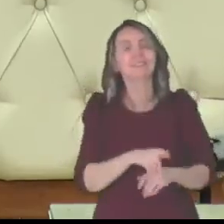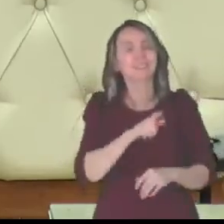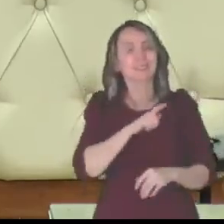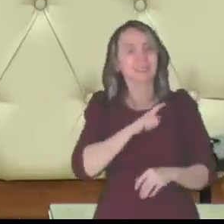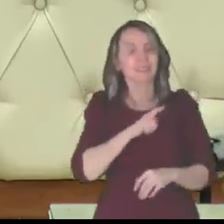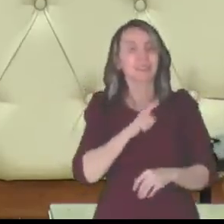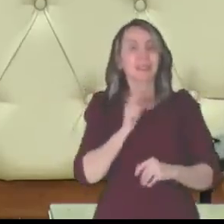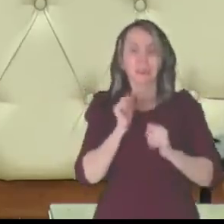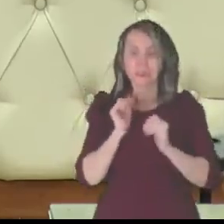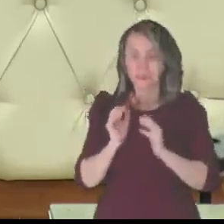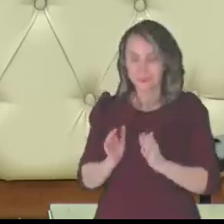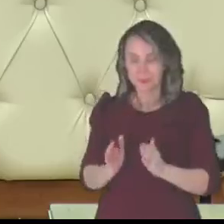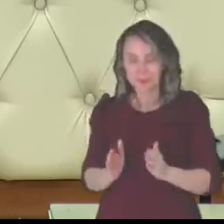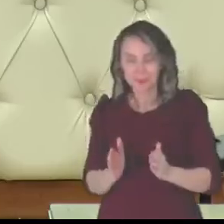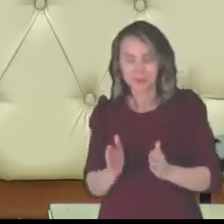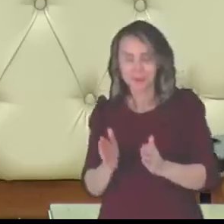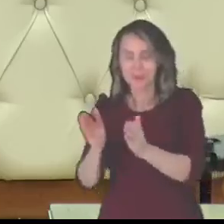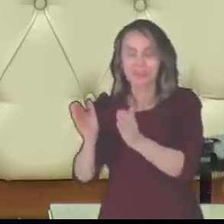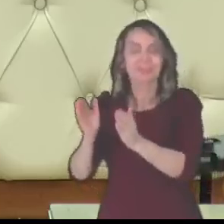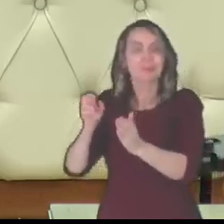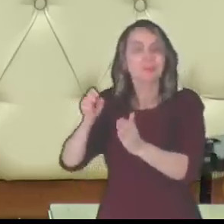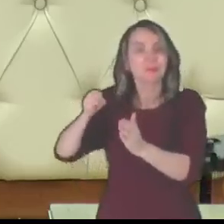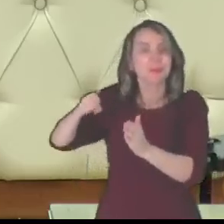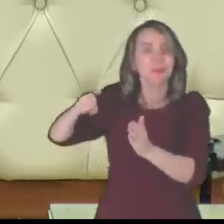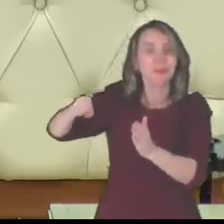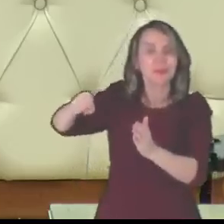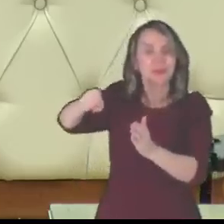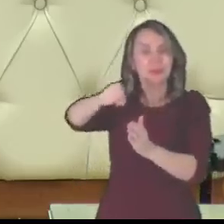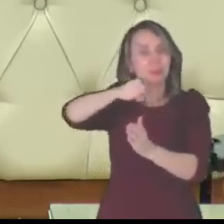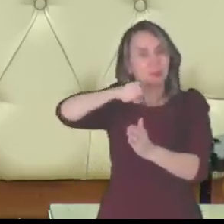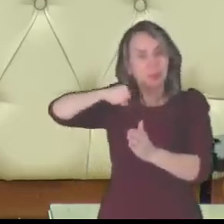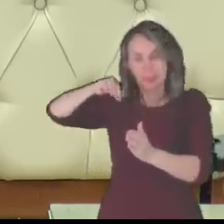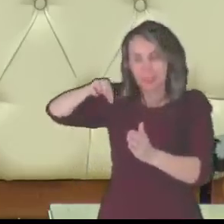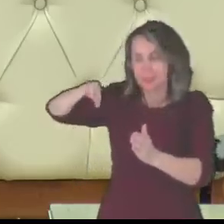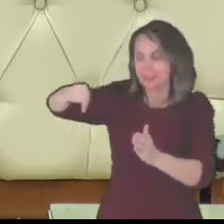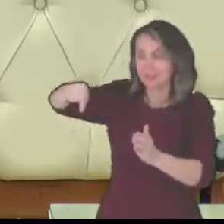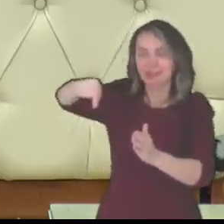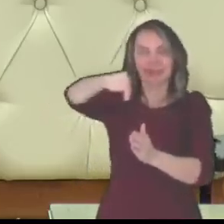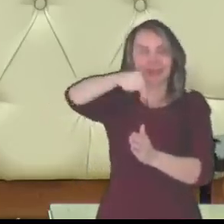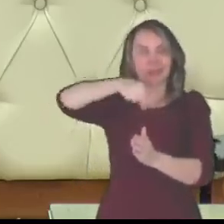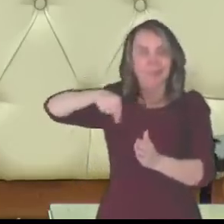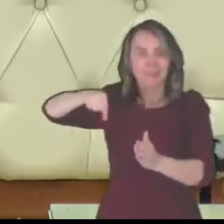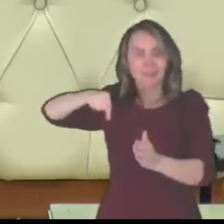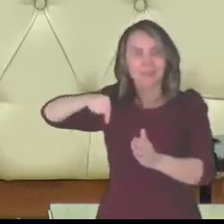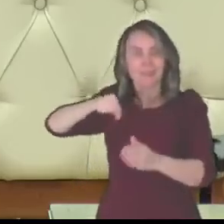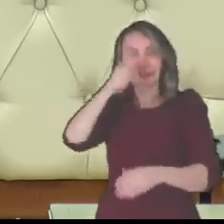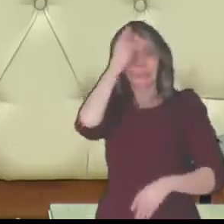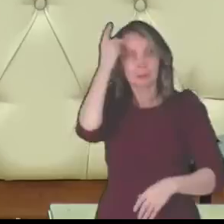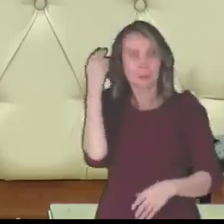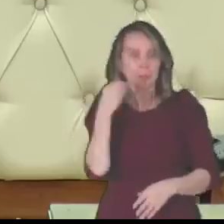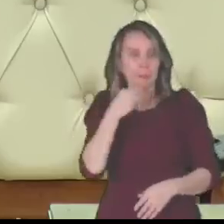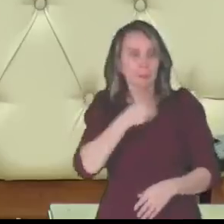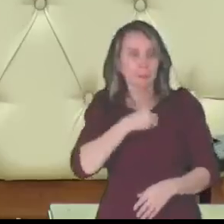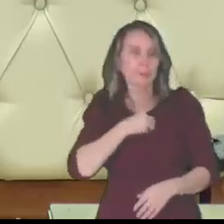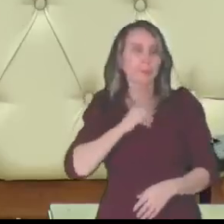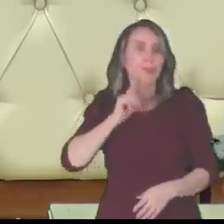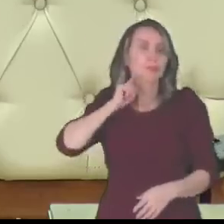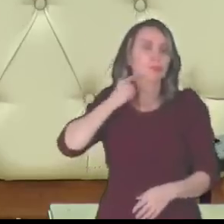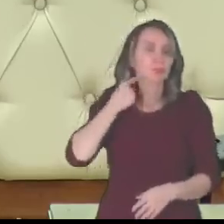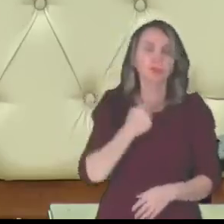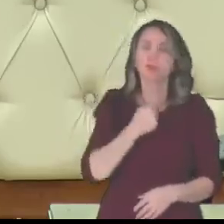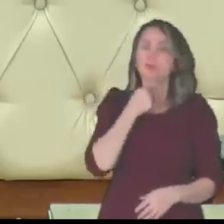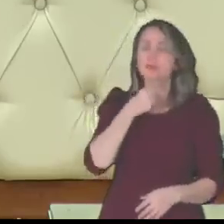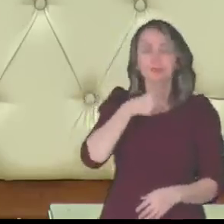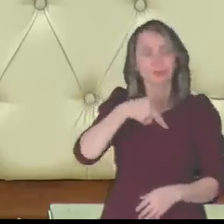caminho um caminho que se chamará o caminho santo e o imundo não passará por ele mas será para o povo de Deus os caminhantes nem